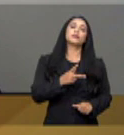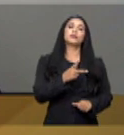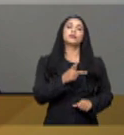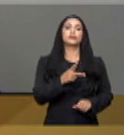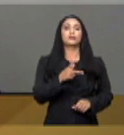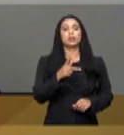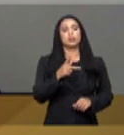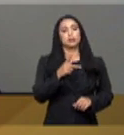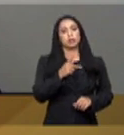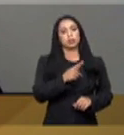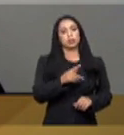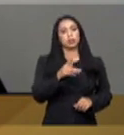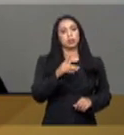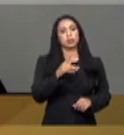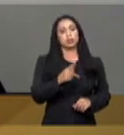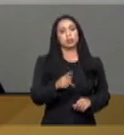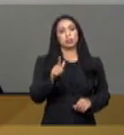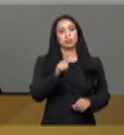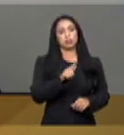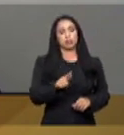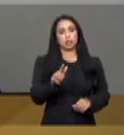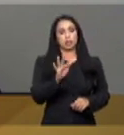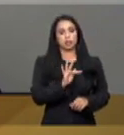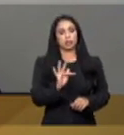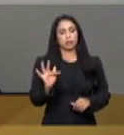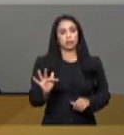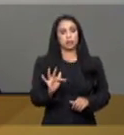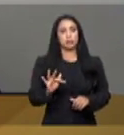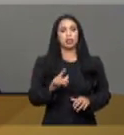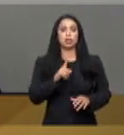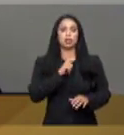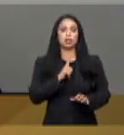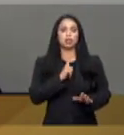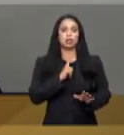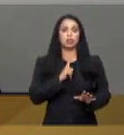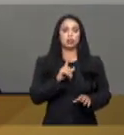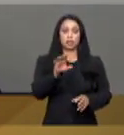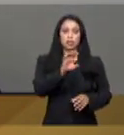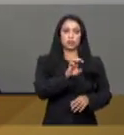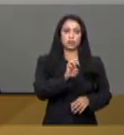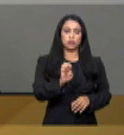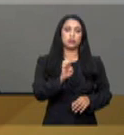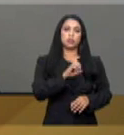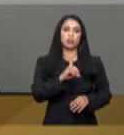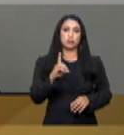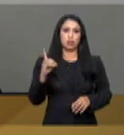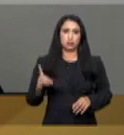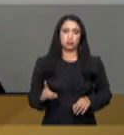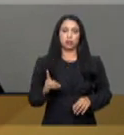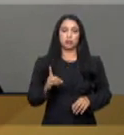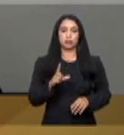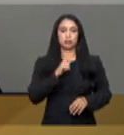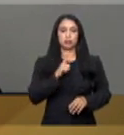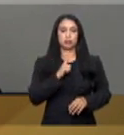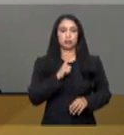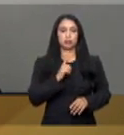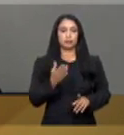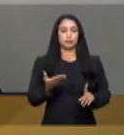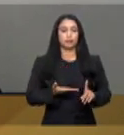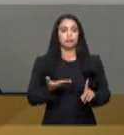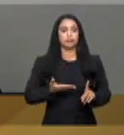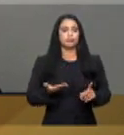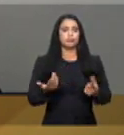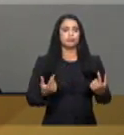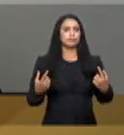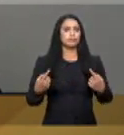Nacional e foram opostos embargos de declaração. Recurso extraordinário. Nestes embargos, a embargante suscita